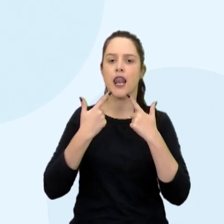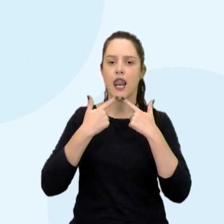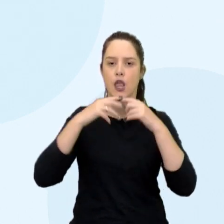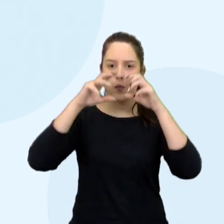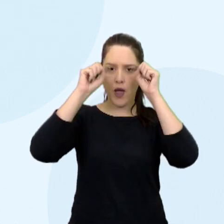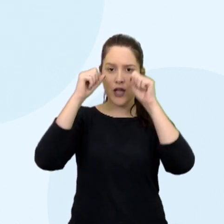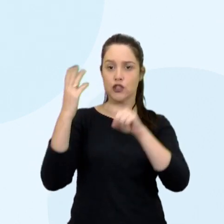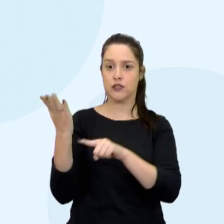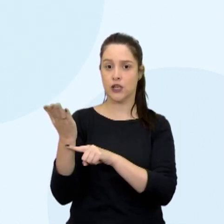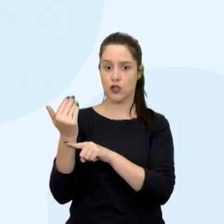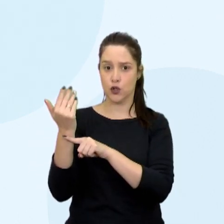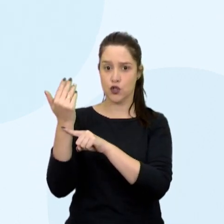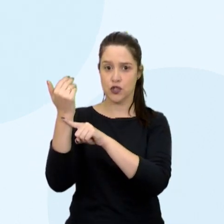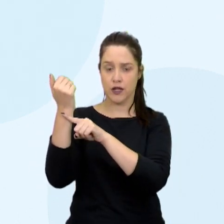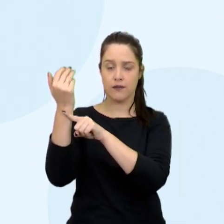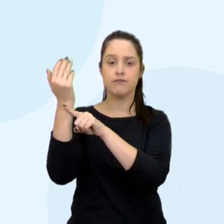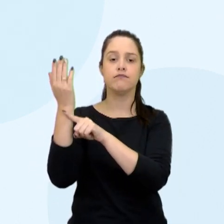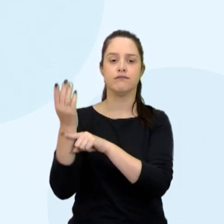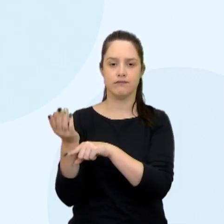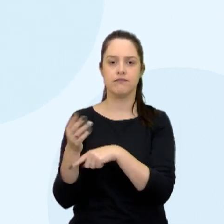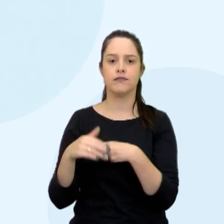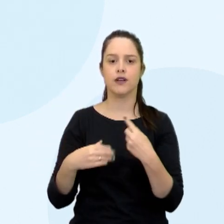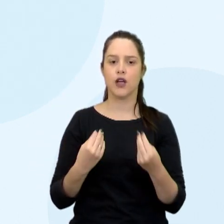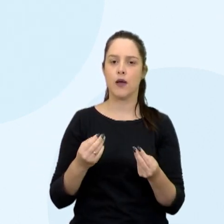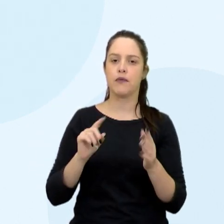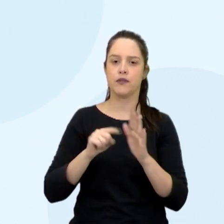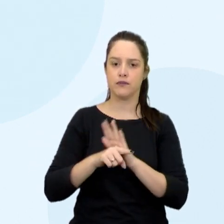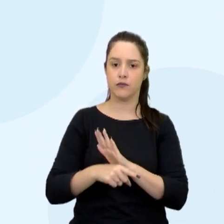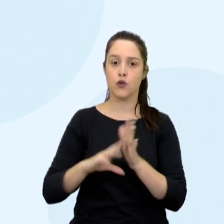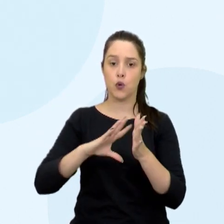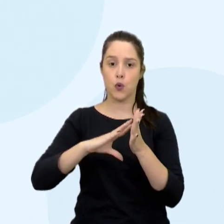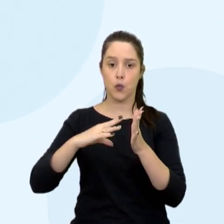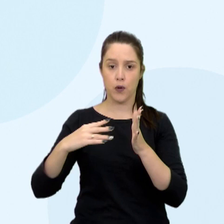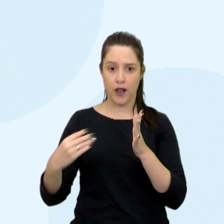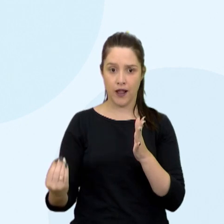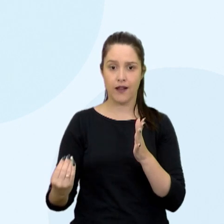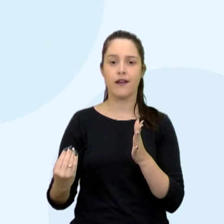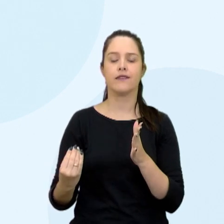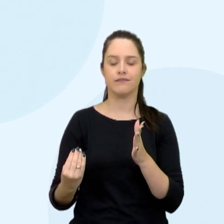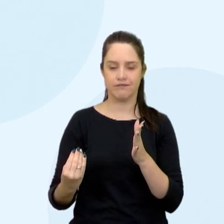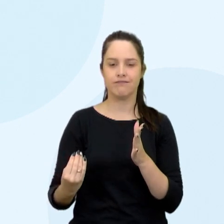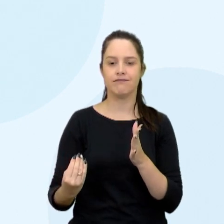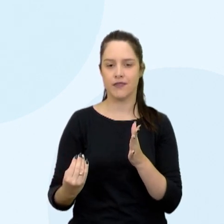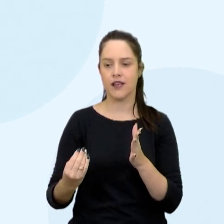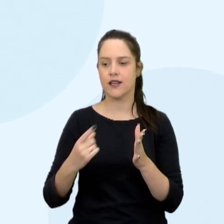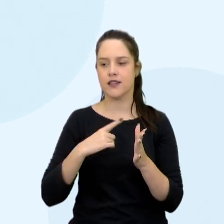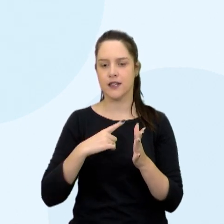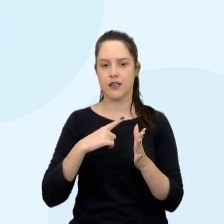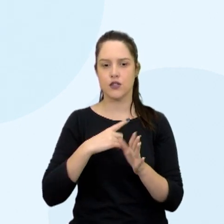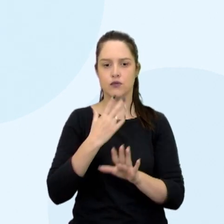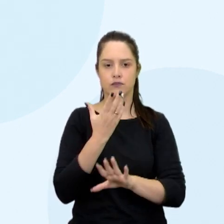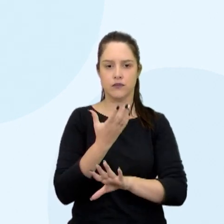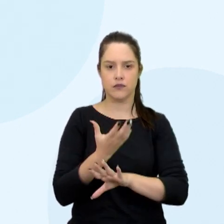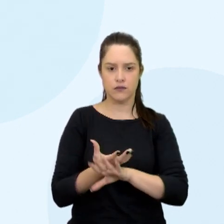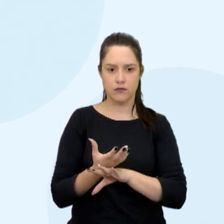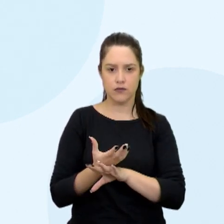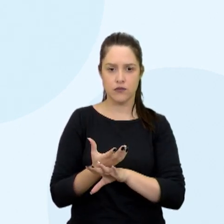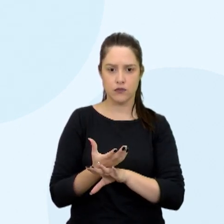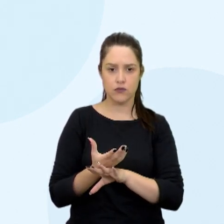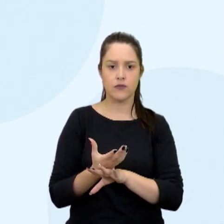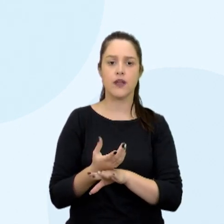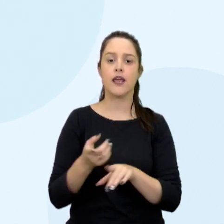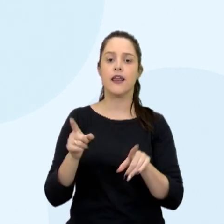suas tecnologias, Pro hoje tá engasgando, ó. Aprofundamento curricular, hashtag se liga na mídia e o